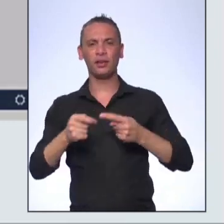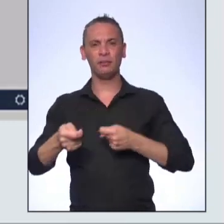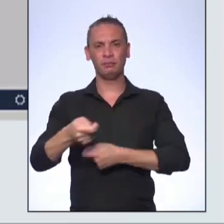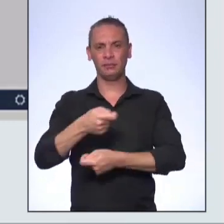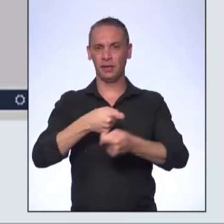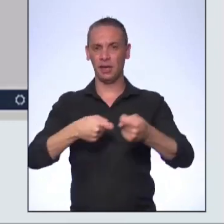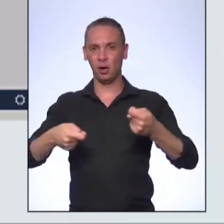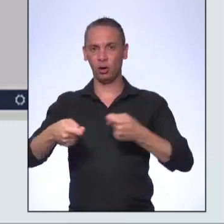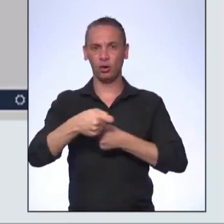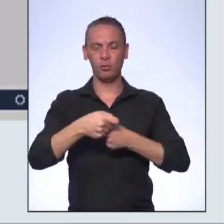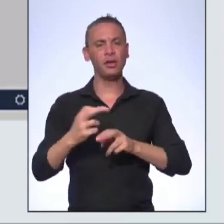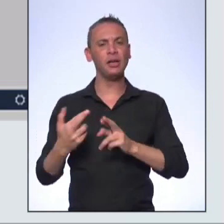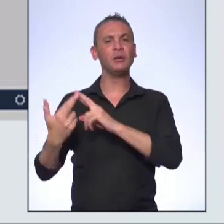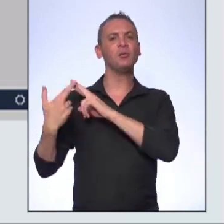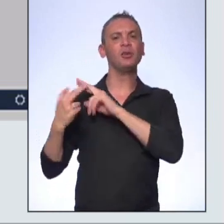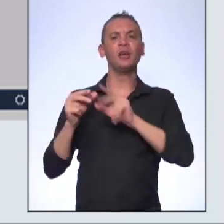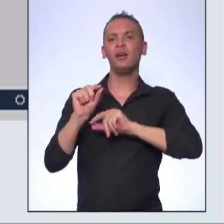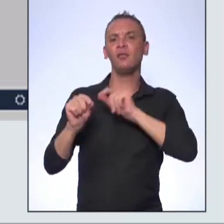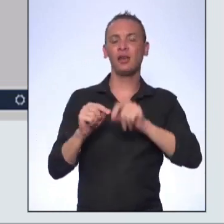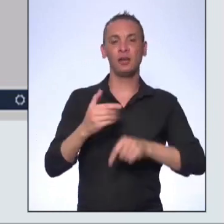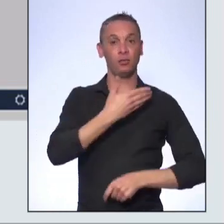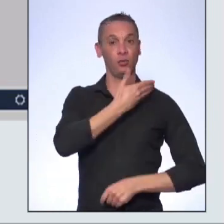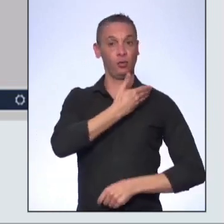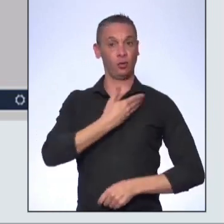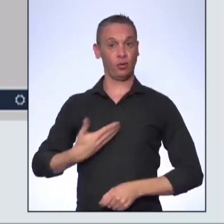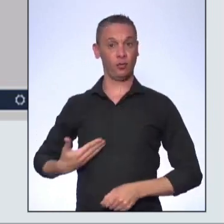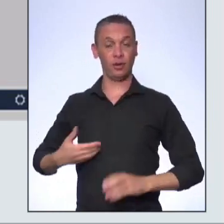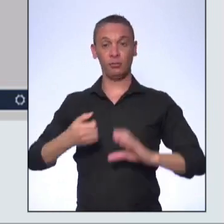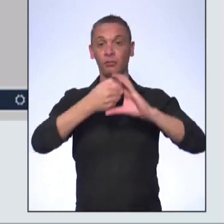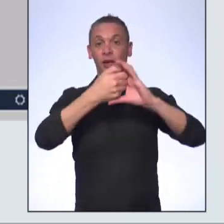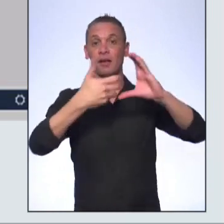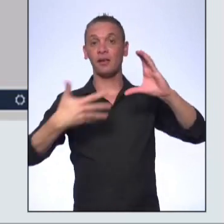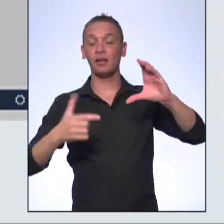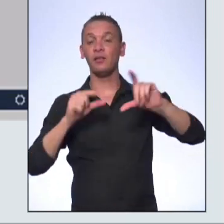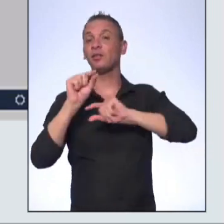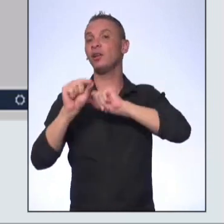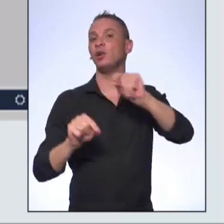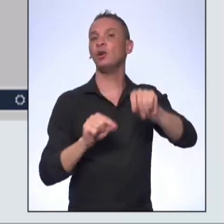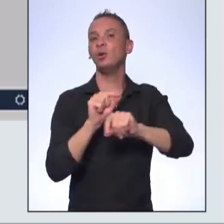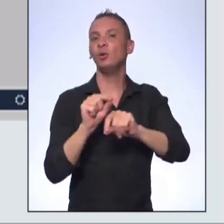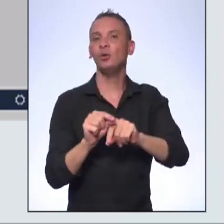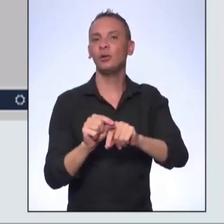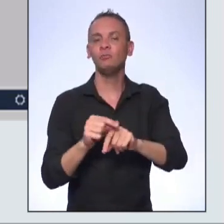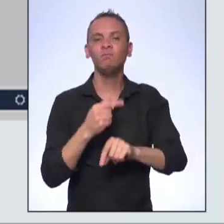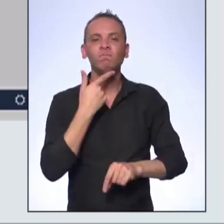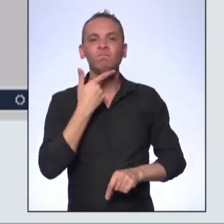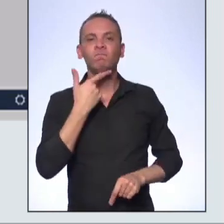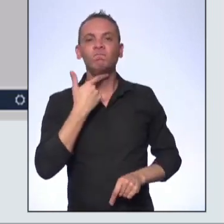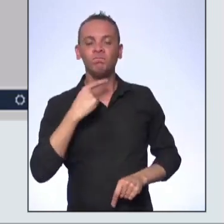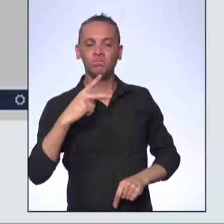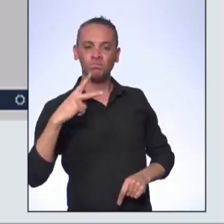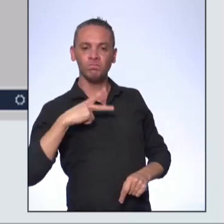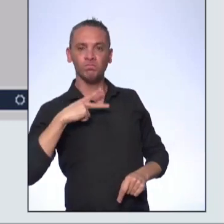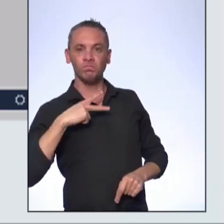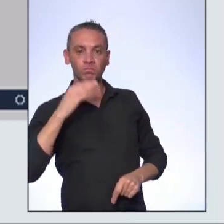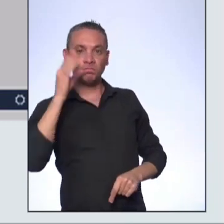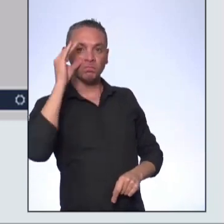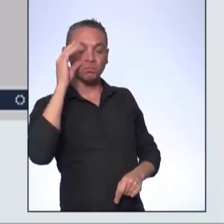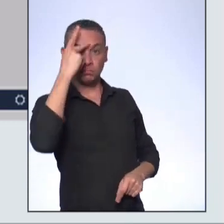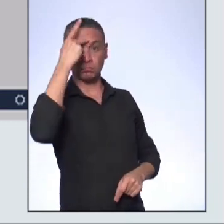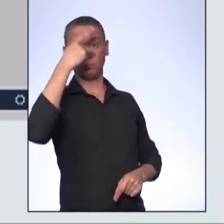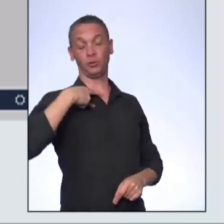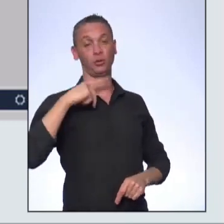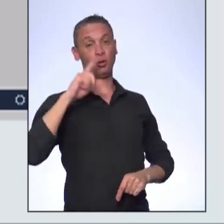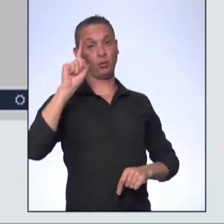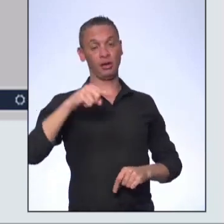eram administradas por governos que tinham como característica principal o interesse particular e não o benefício da maioria